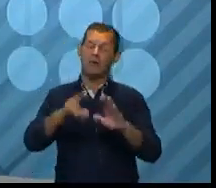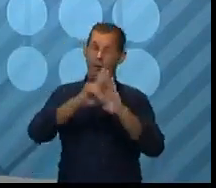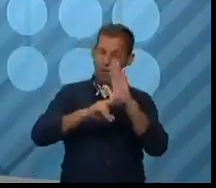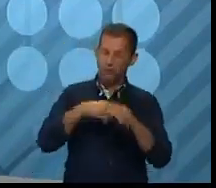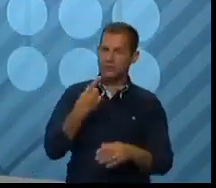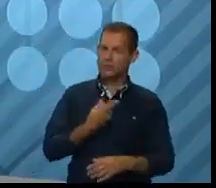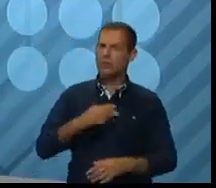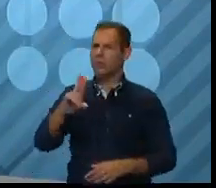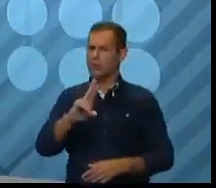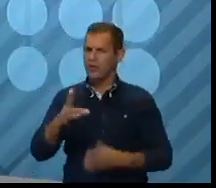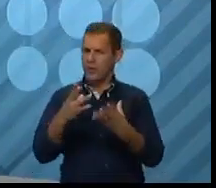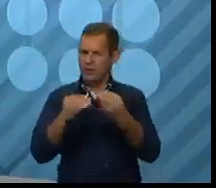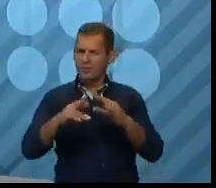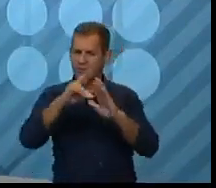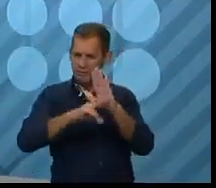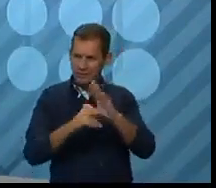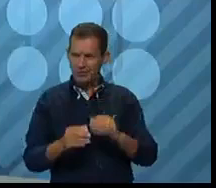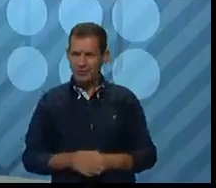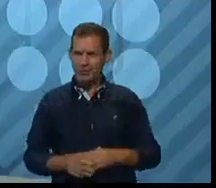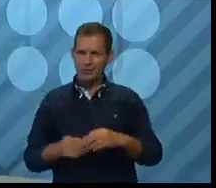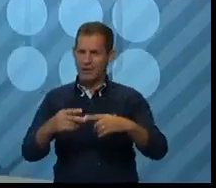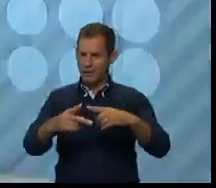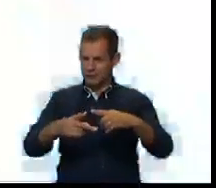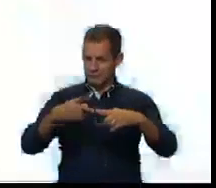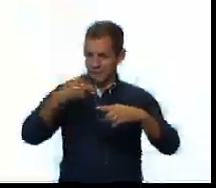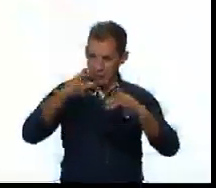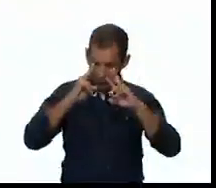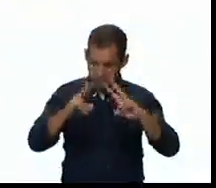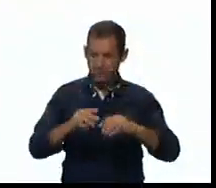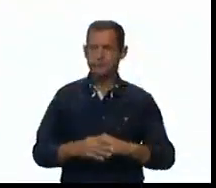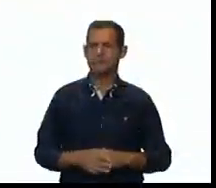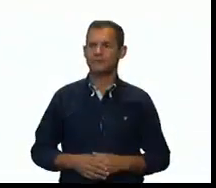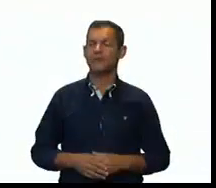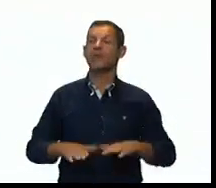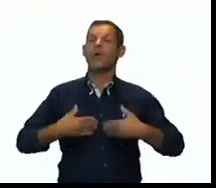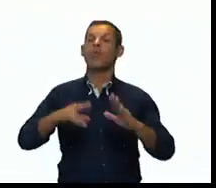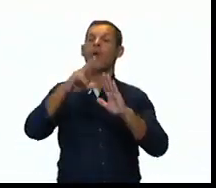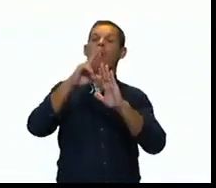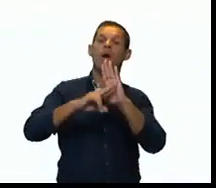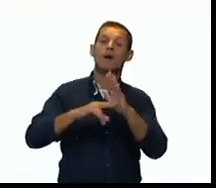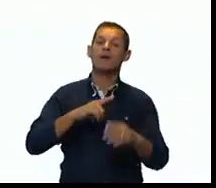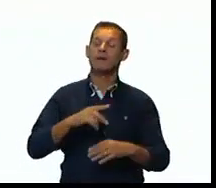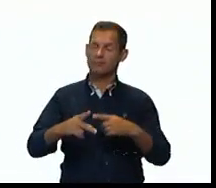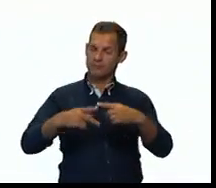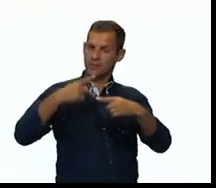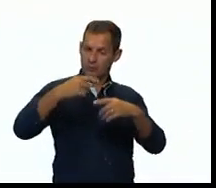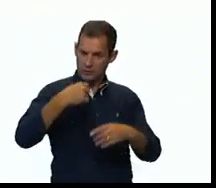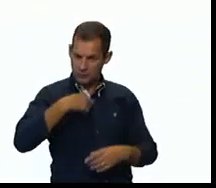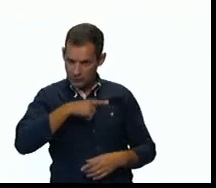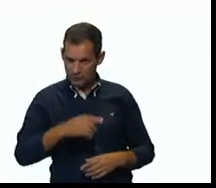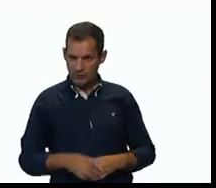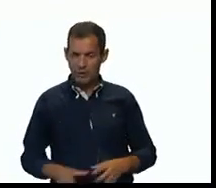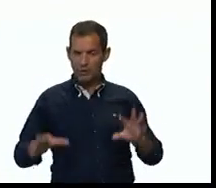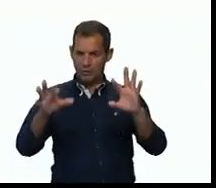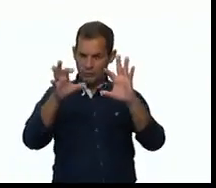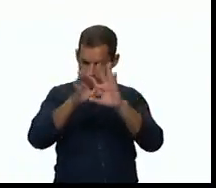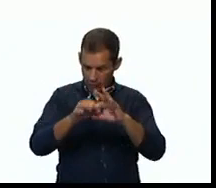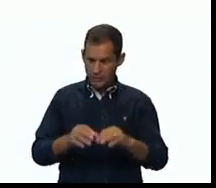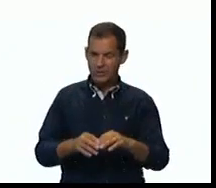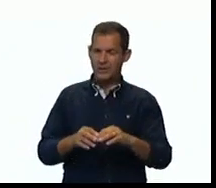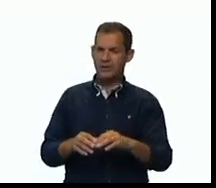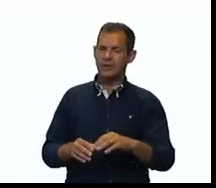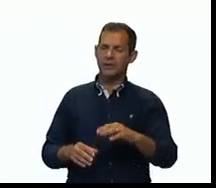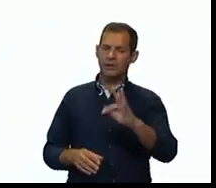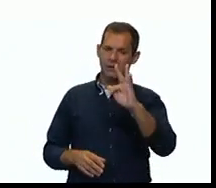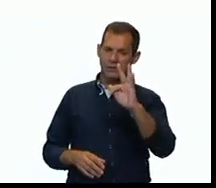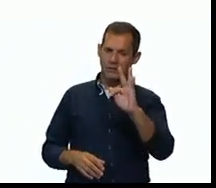que nós mais utilizamos é a regra da potência. Acompanhe no quadro. Qual que é essa regra? É quando eu tenho uma integral de uma